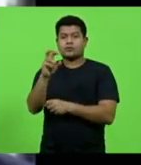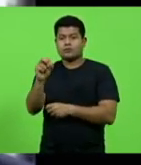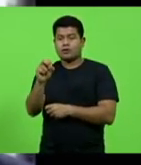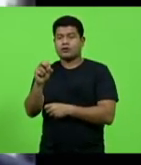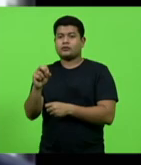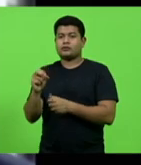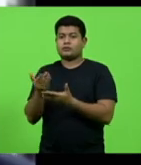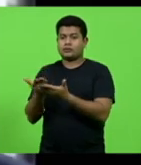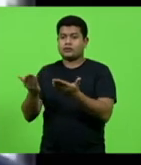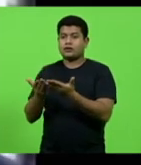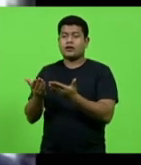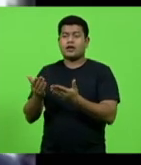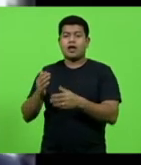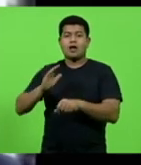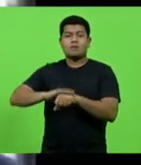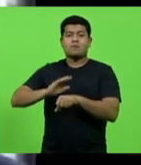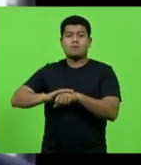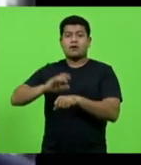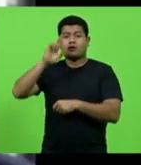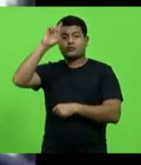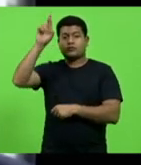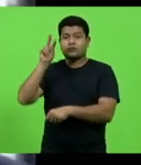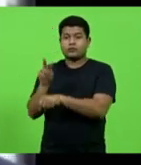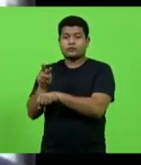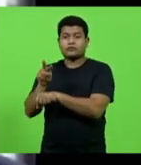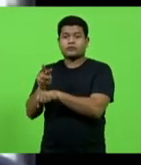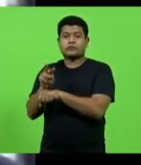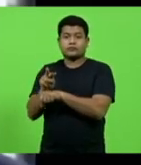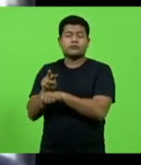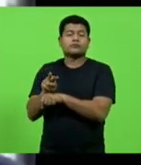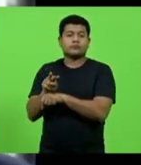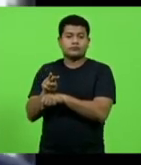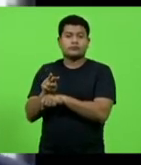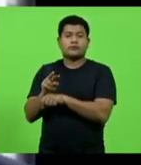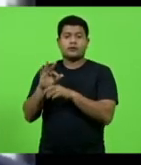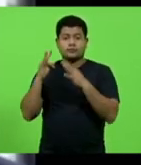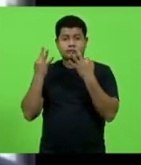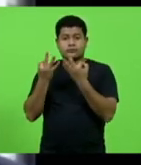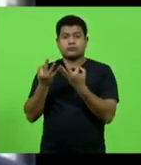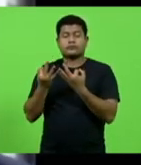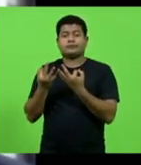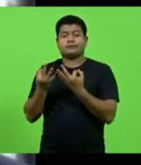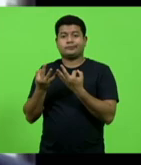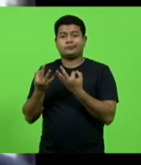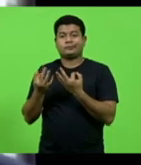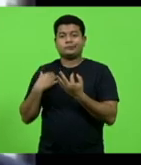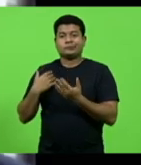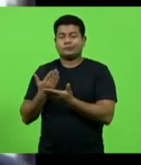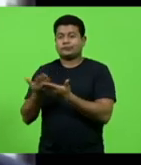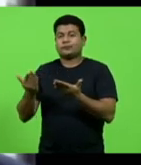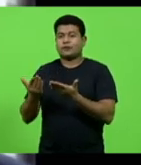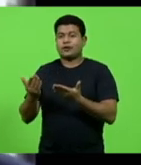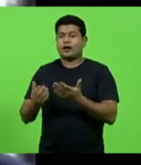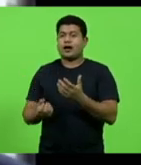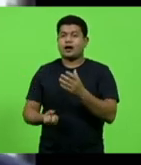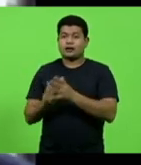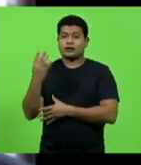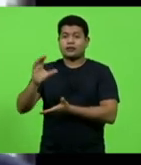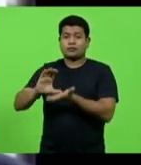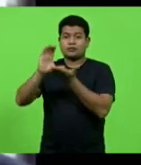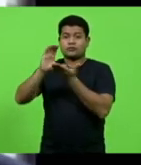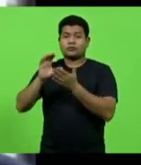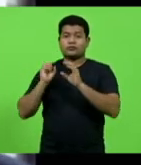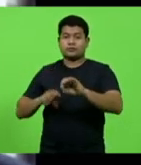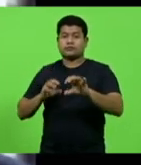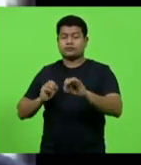subsidiar, as famílias deveriam supervisionar e as famílias deveriam estabelecer conselhos de educação para que